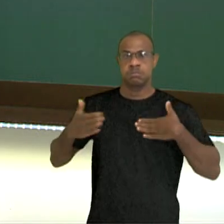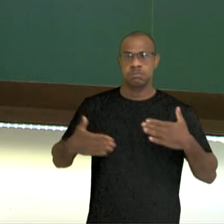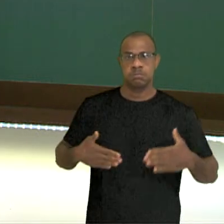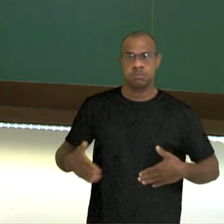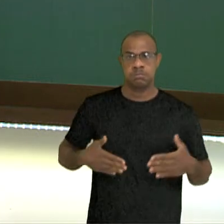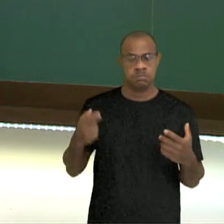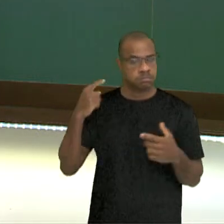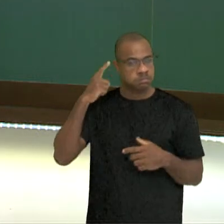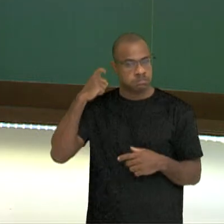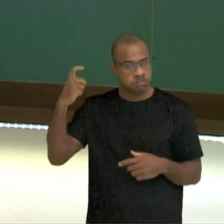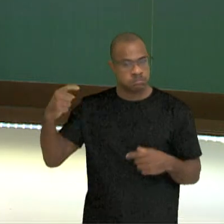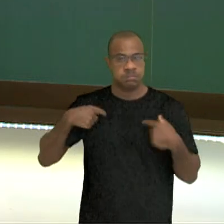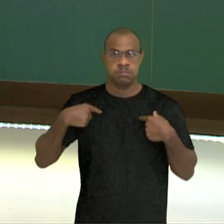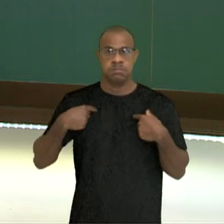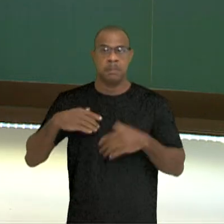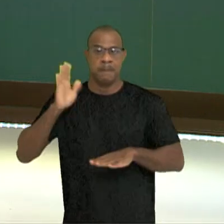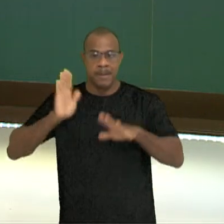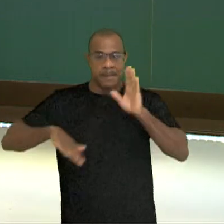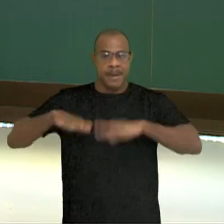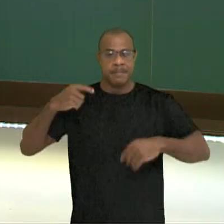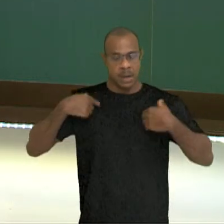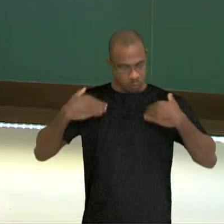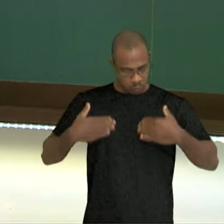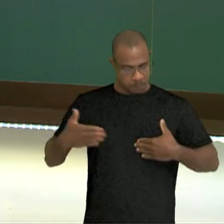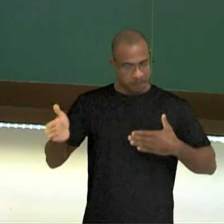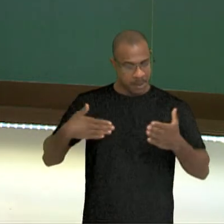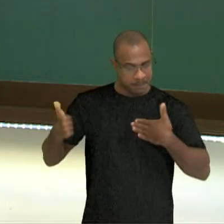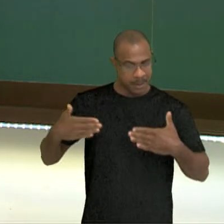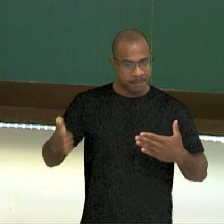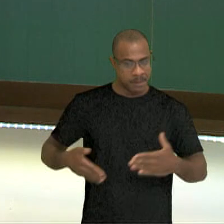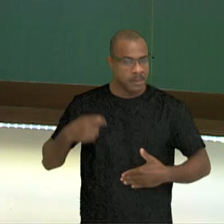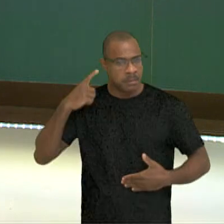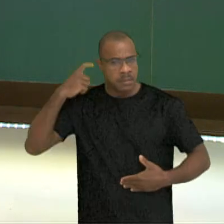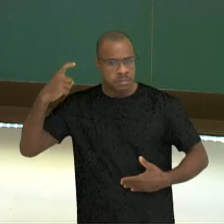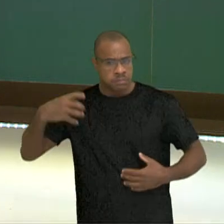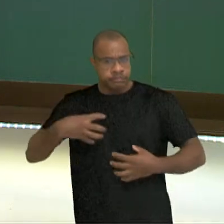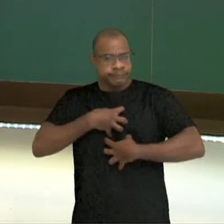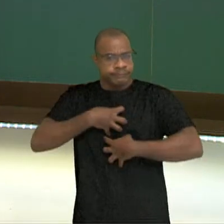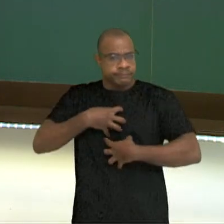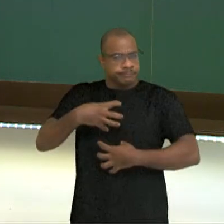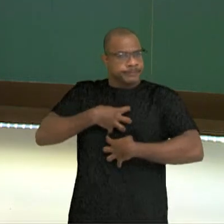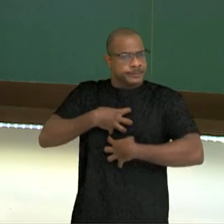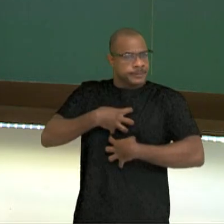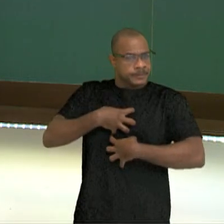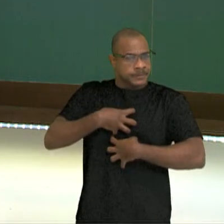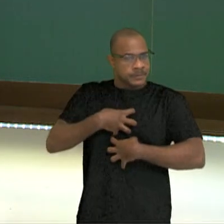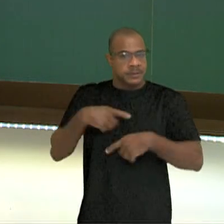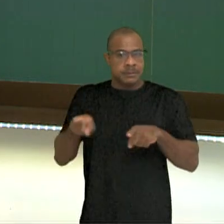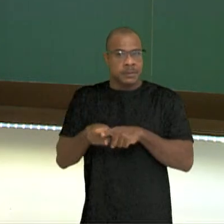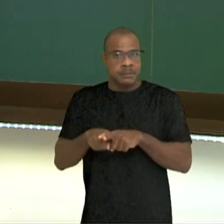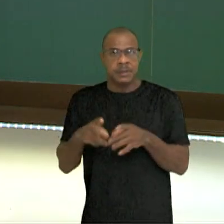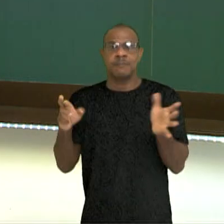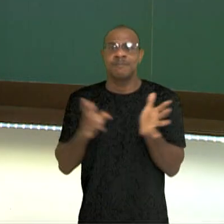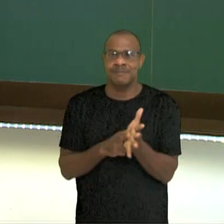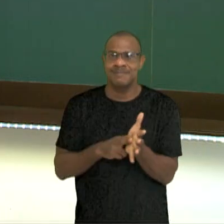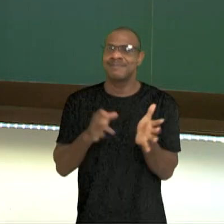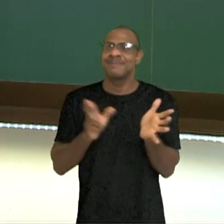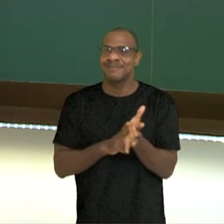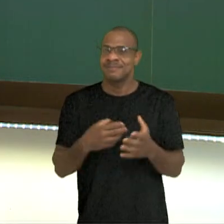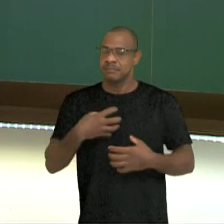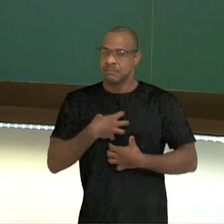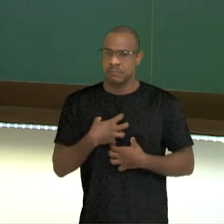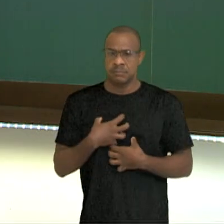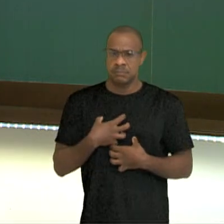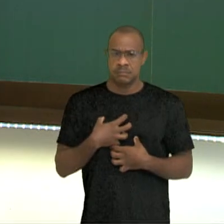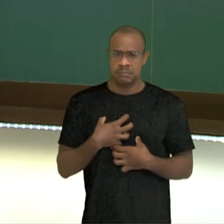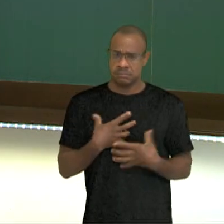a batida no corpo trouxe o som, que provavelmente trouxe ritmo. Não tem como separar